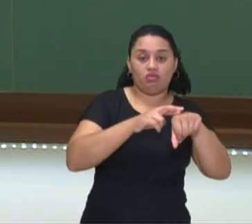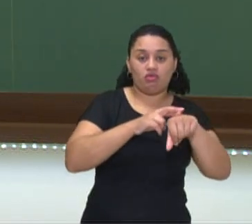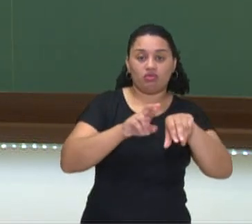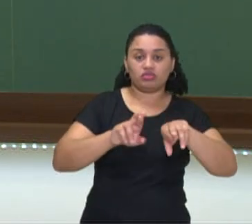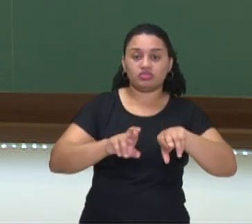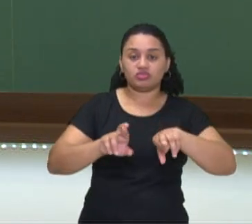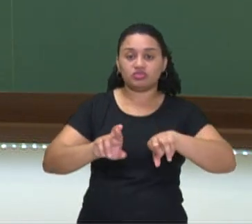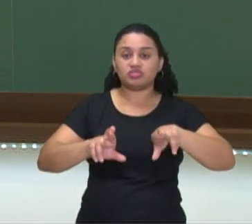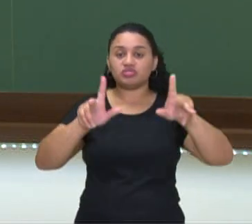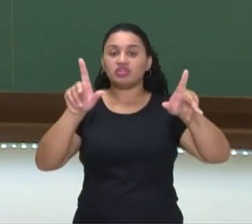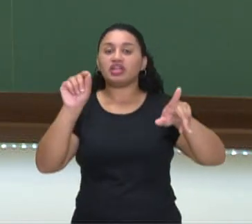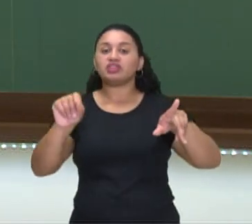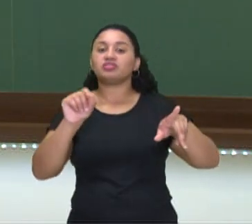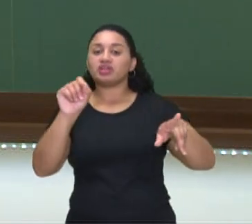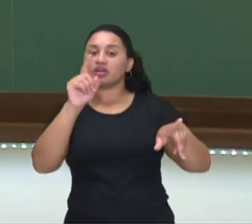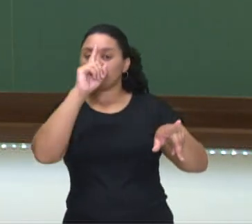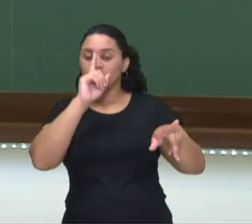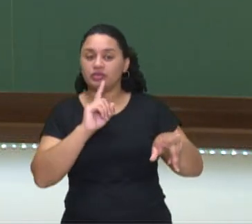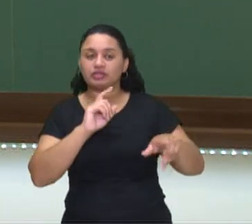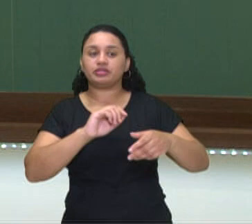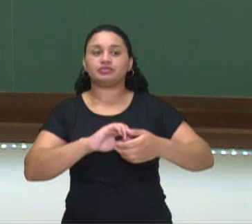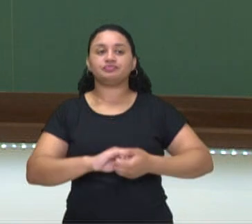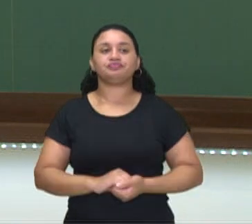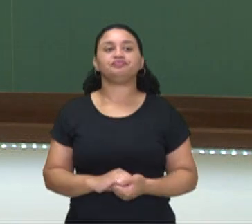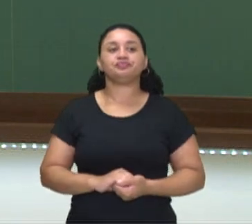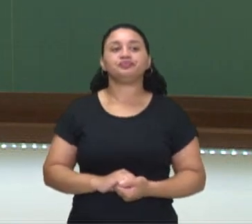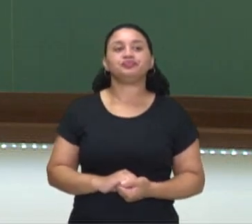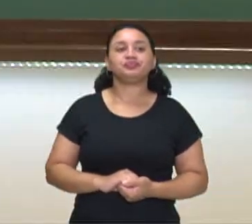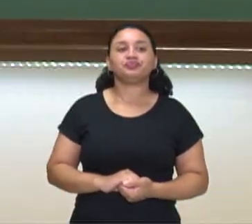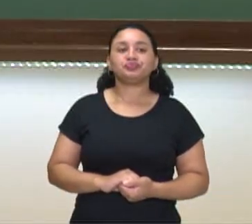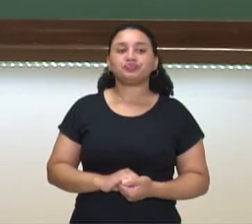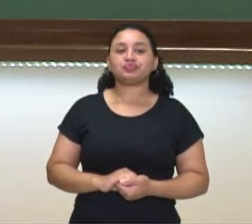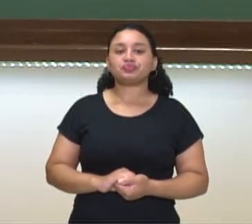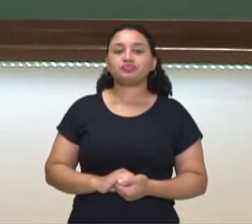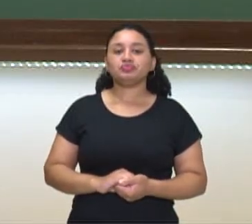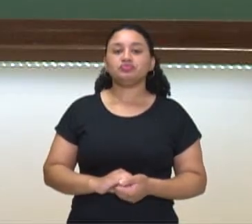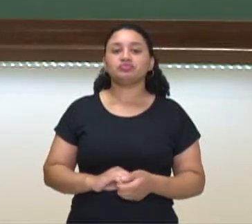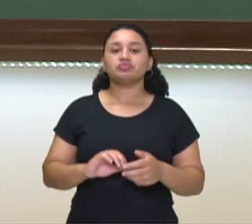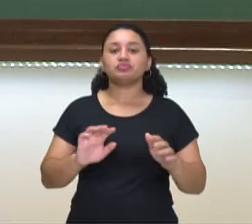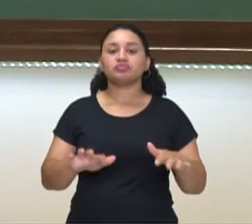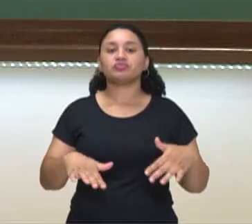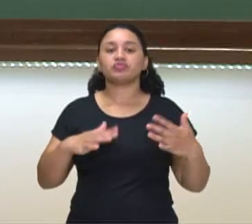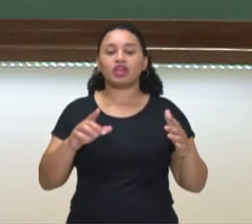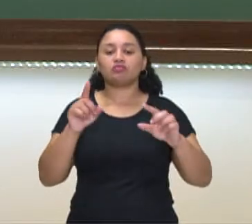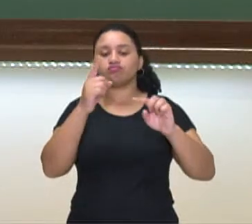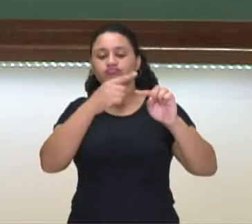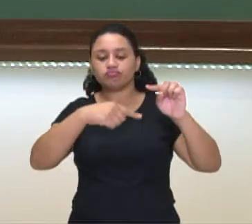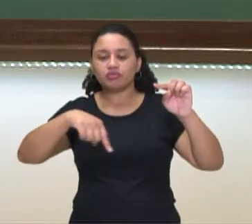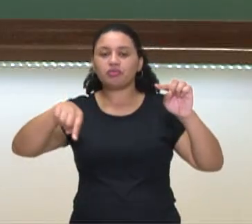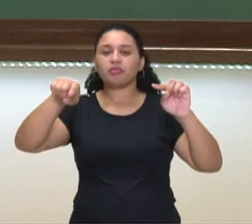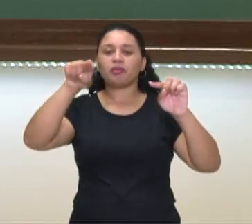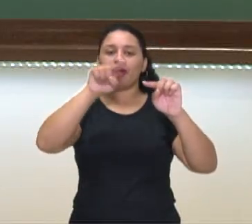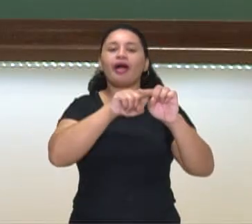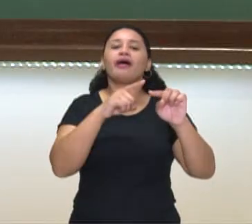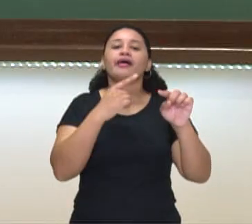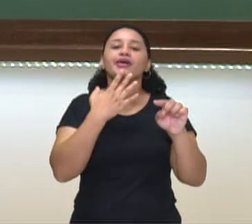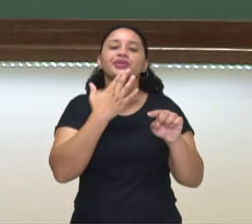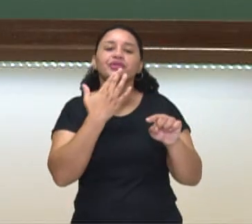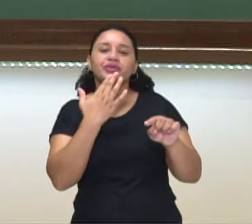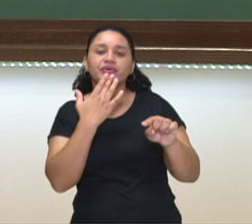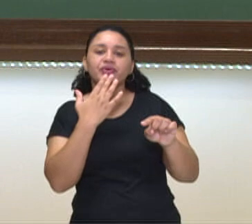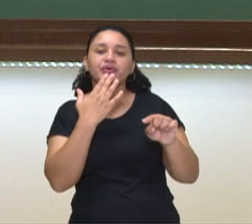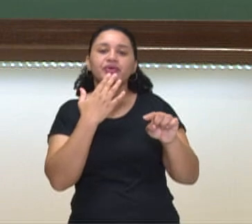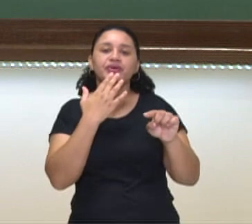com o amarelo, ok? Então, círculo cromático, as cores que estão